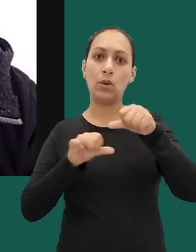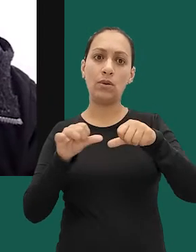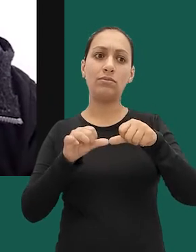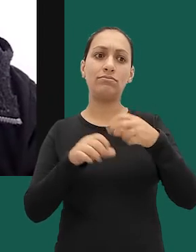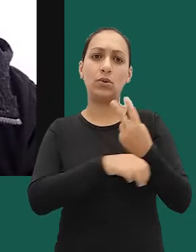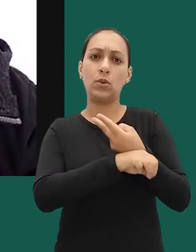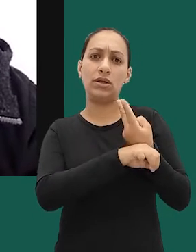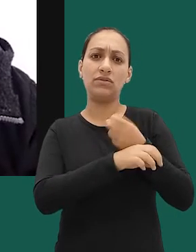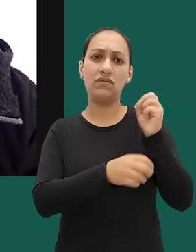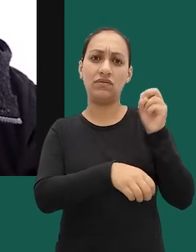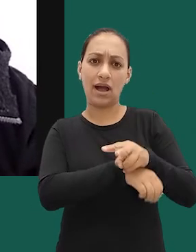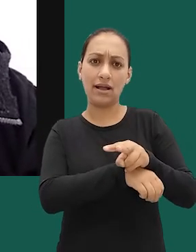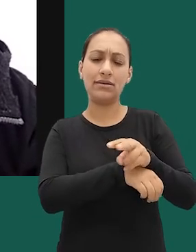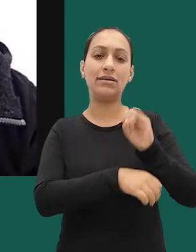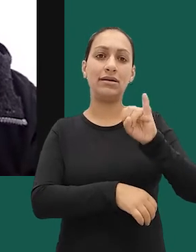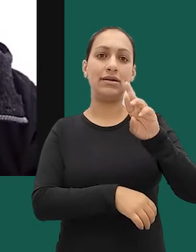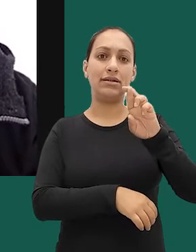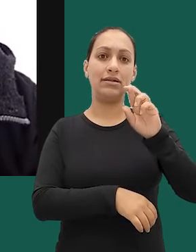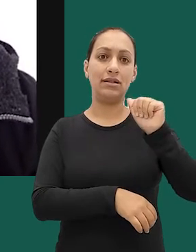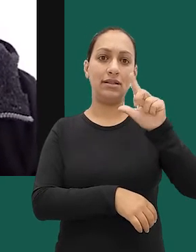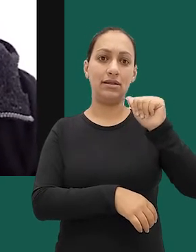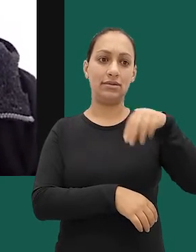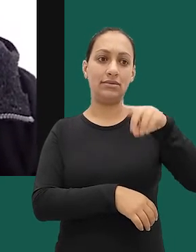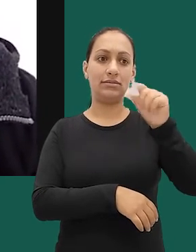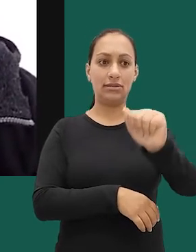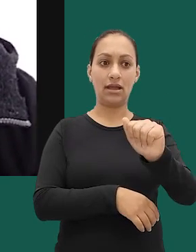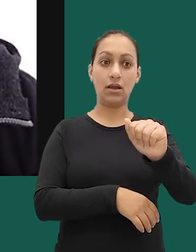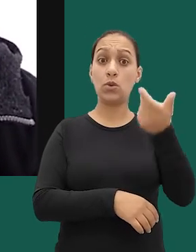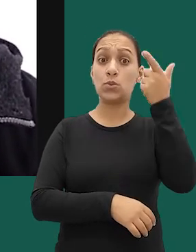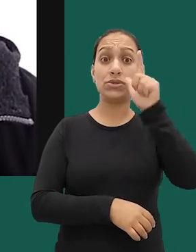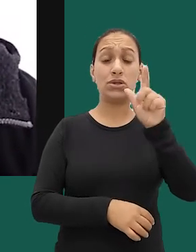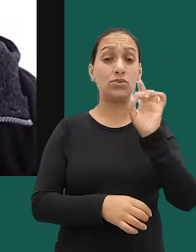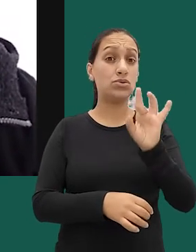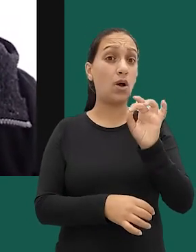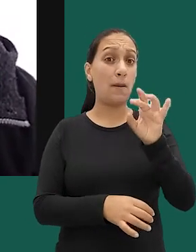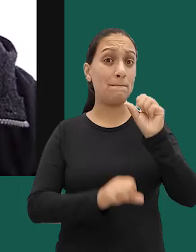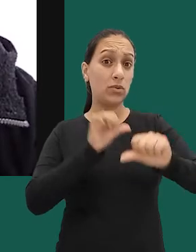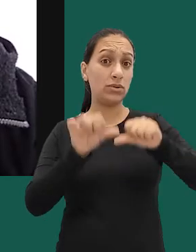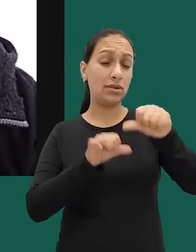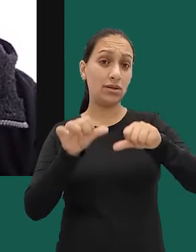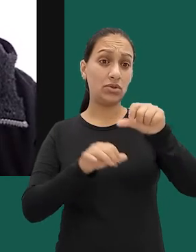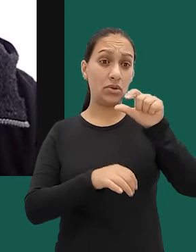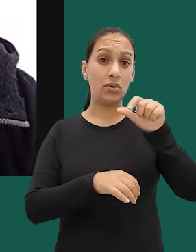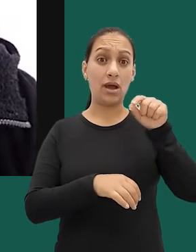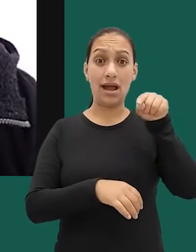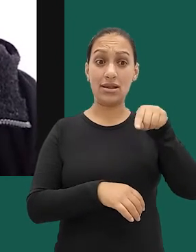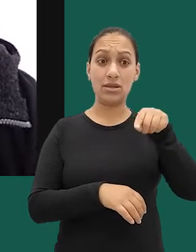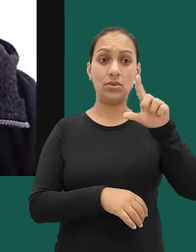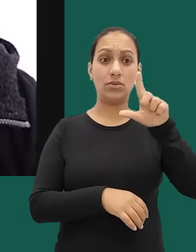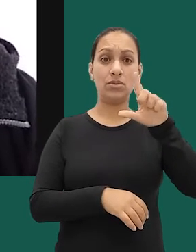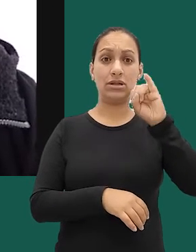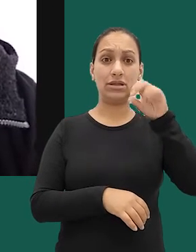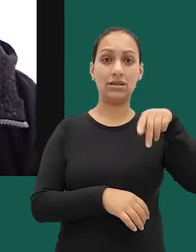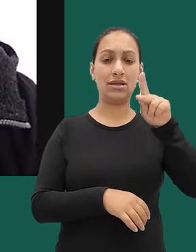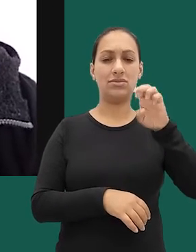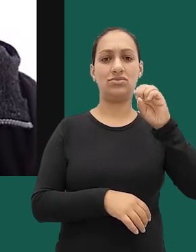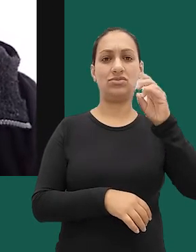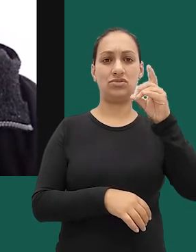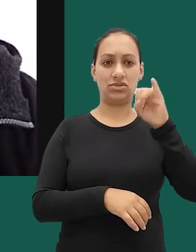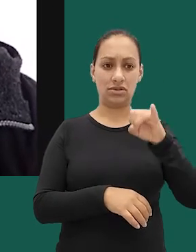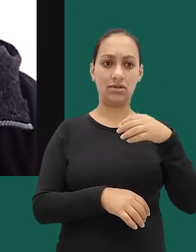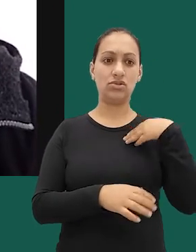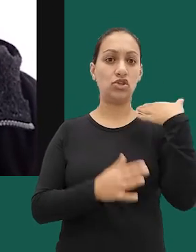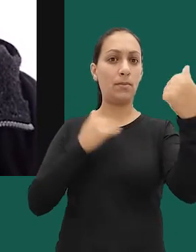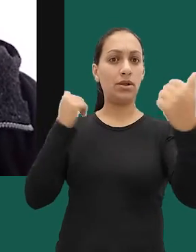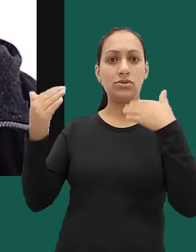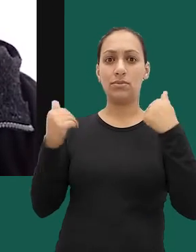vaga na Irlanda, se eu não me engano. Então ele Uhum. conseguiu, só alterando ali o LinkedIn dele, ele foi chamado, acho que em 2 ou 3 empresas, e pôde